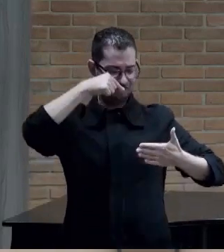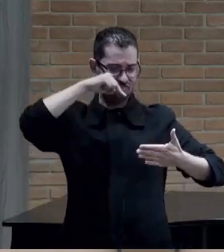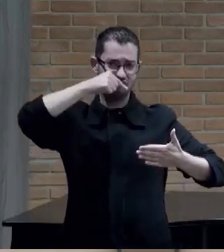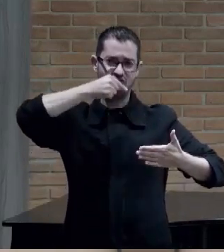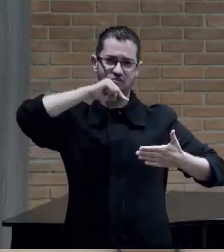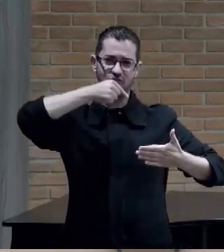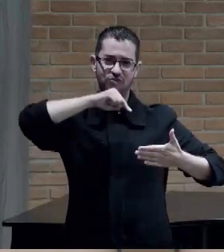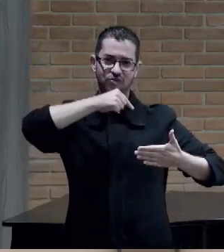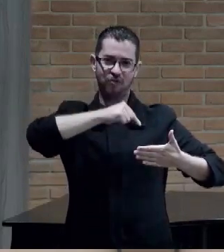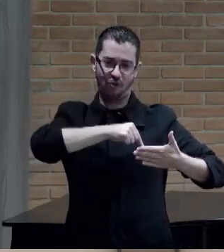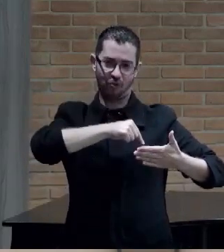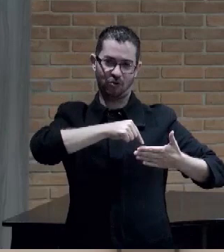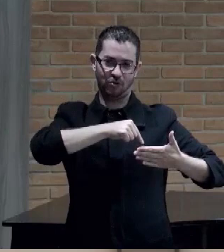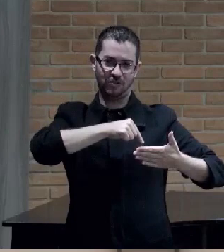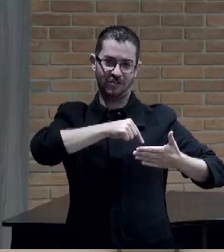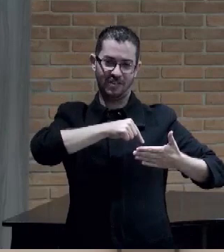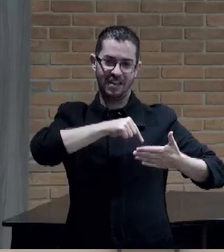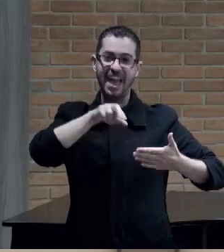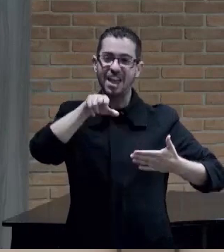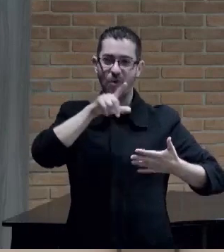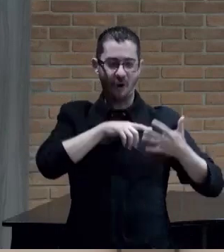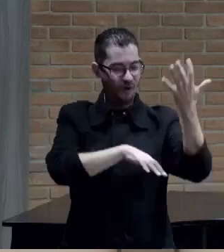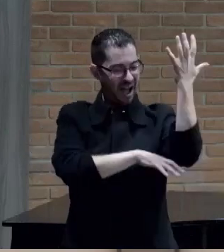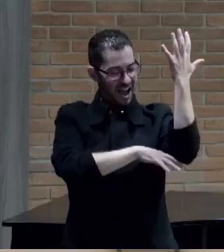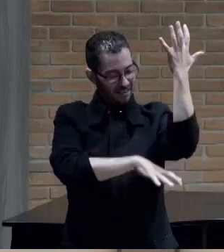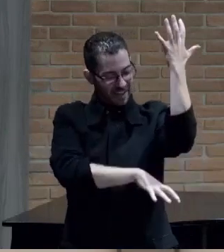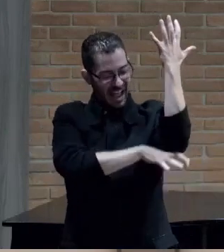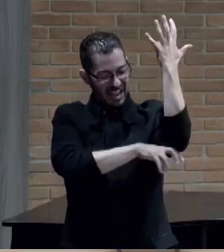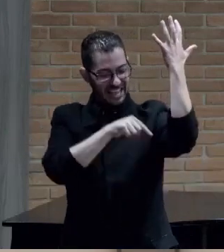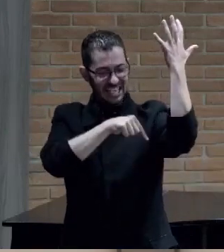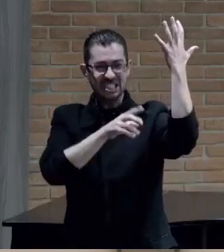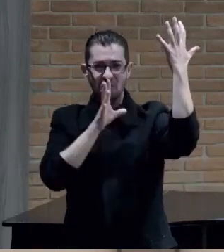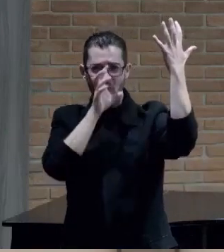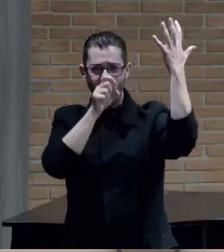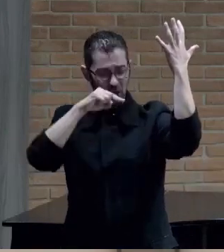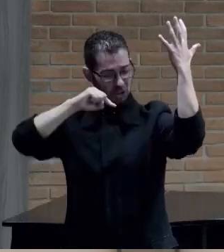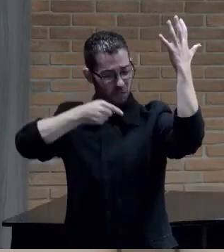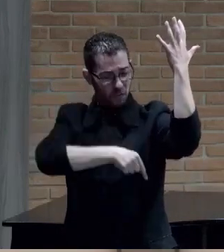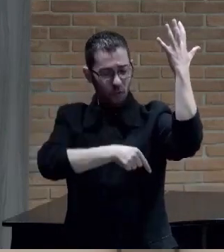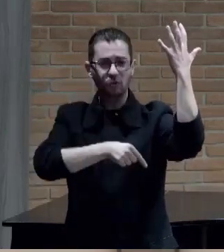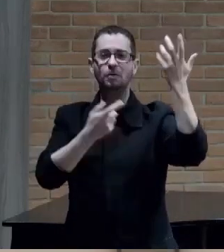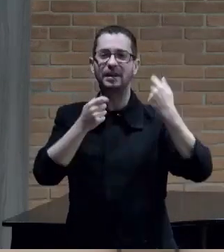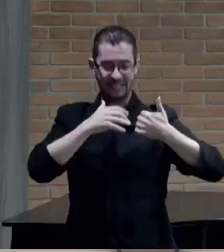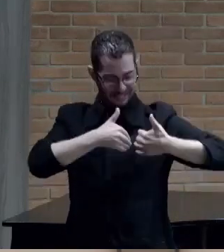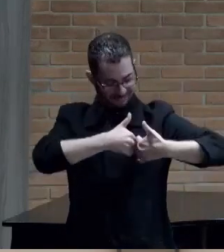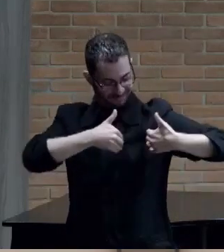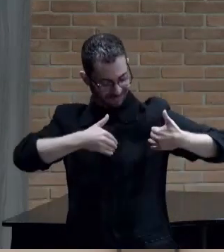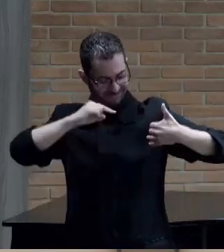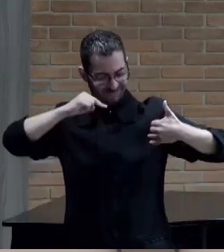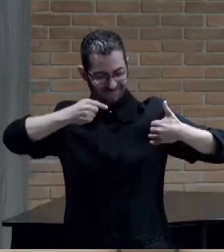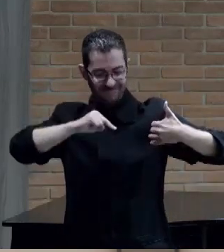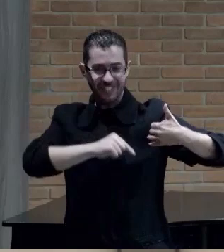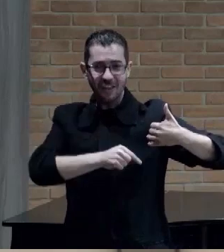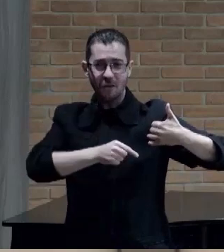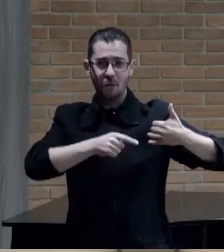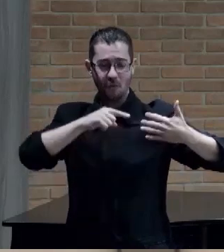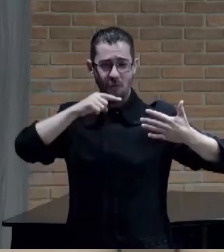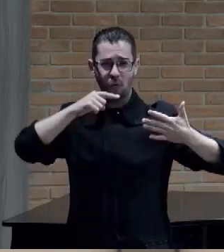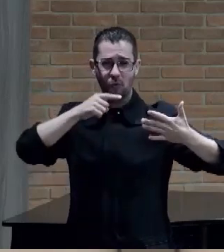ou até a raiz da nossa existência, e que é o pecado. O salmista, lá no